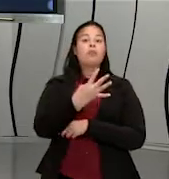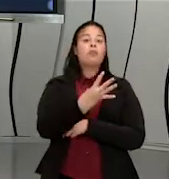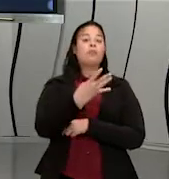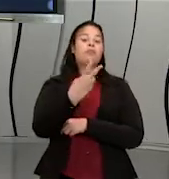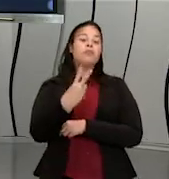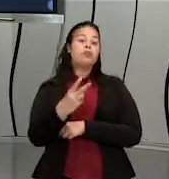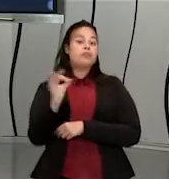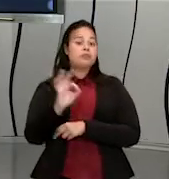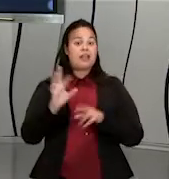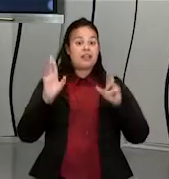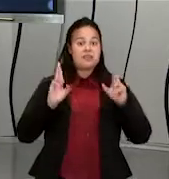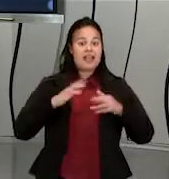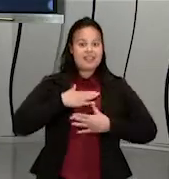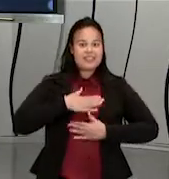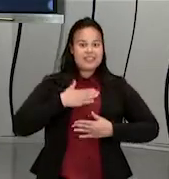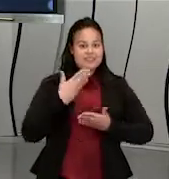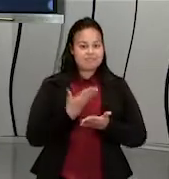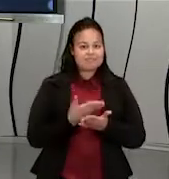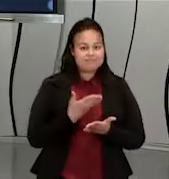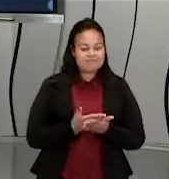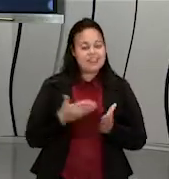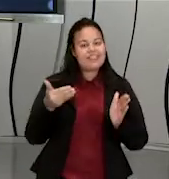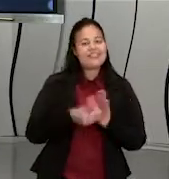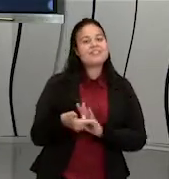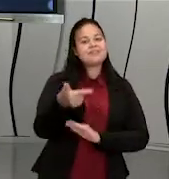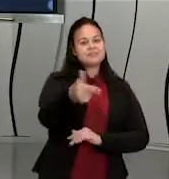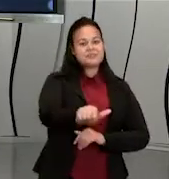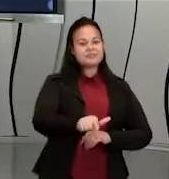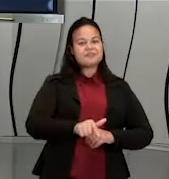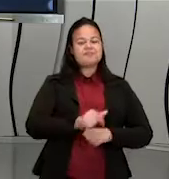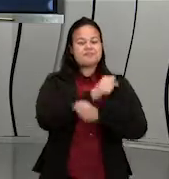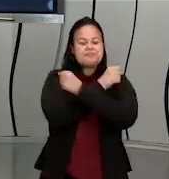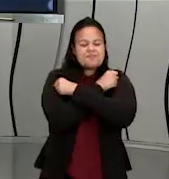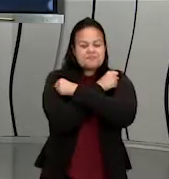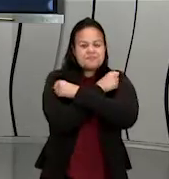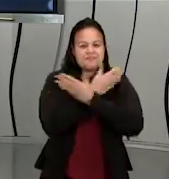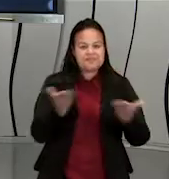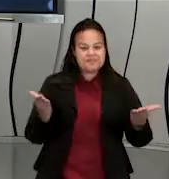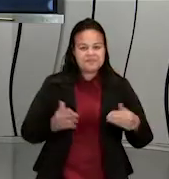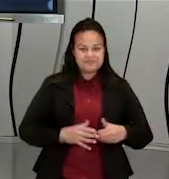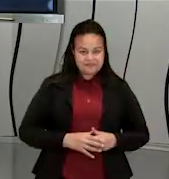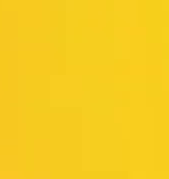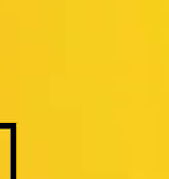ok? Espero que você tenha gostado da aula e até a próxima aula. Um forte abraço para você.